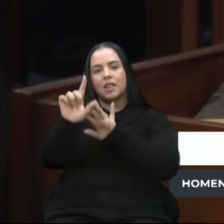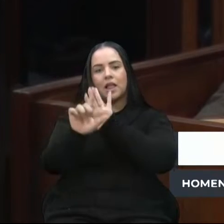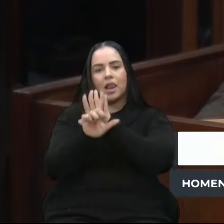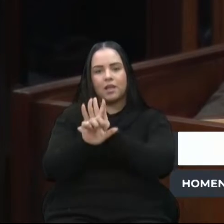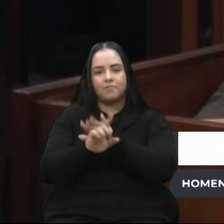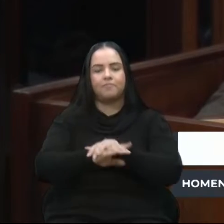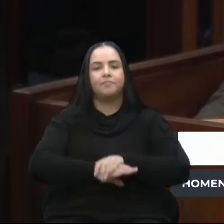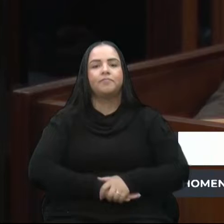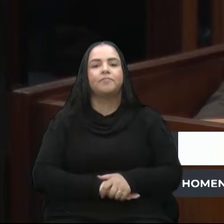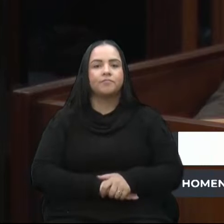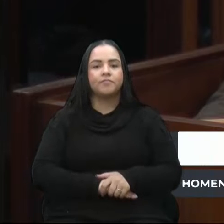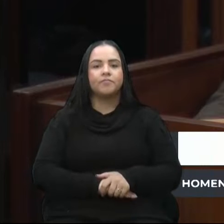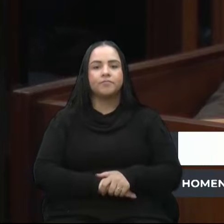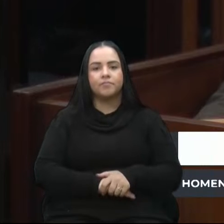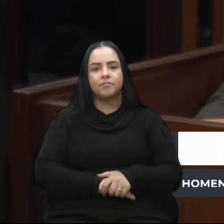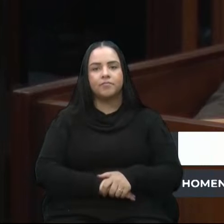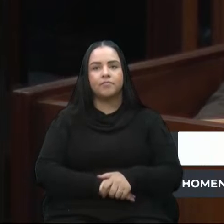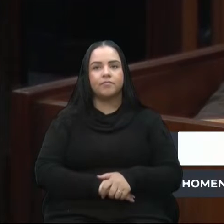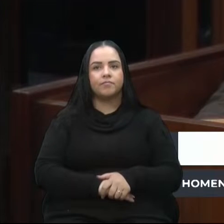Então,